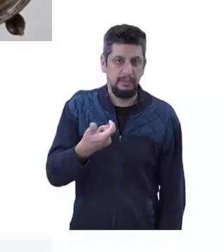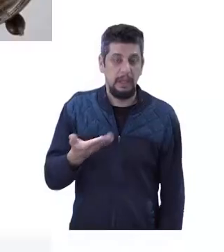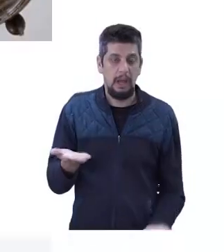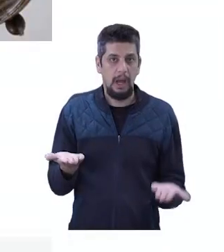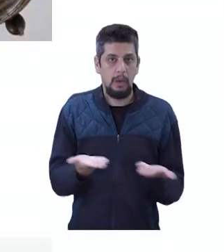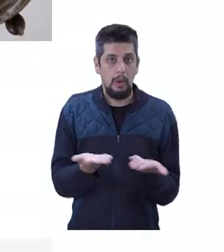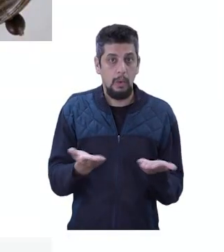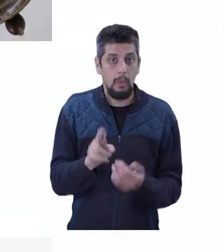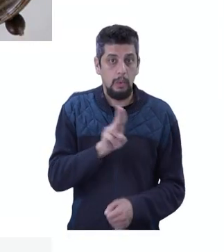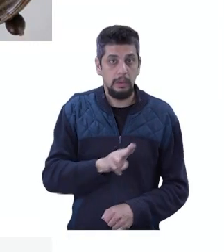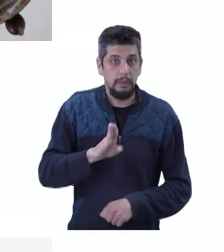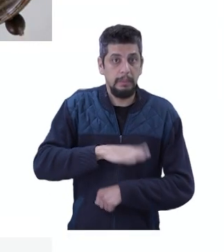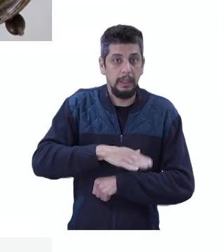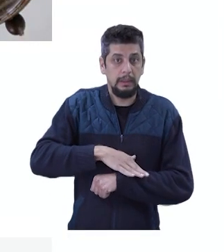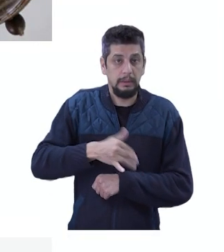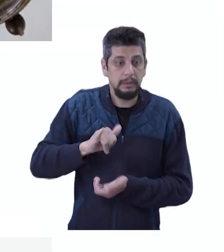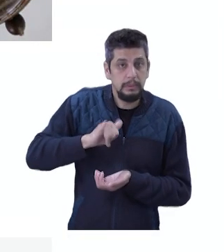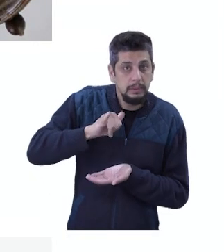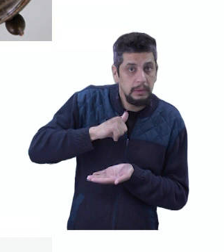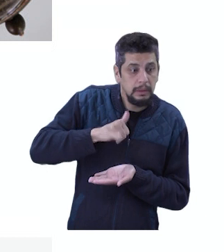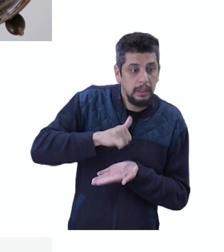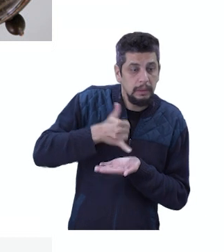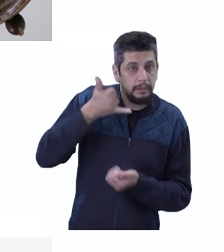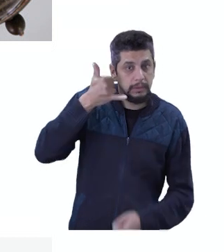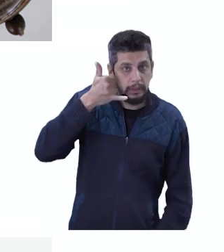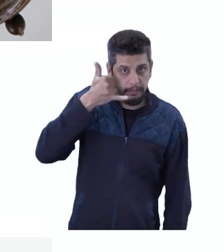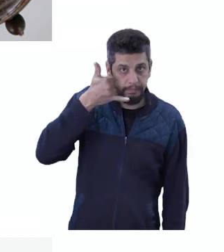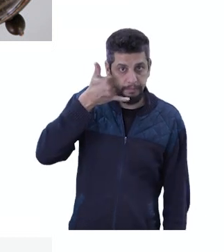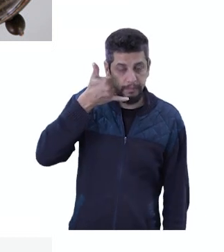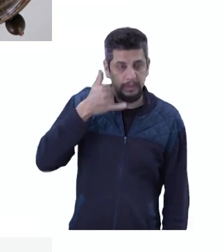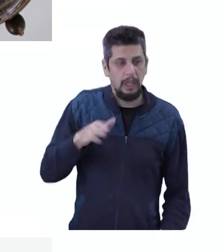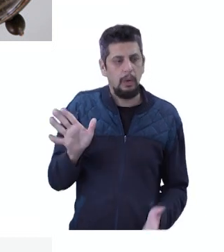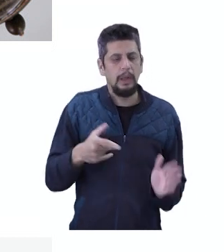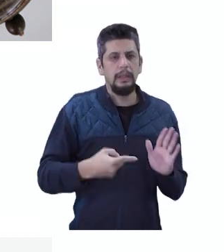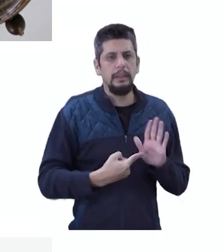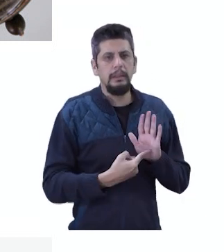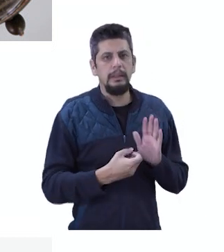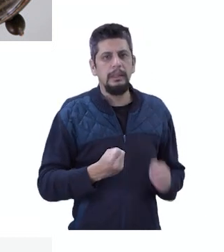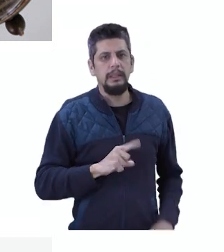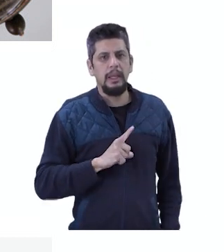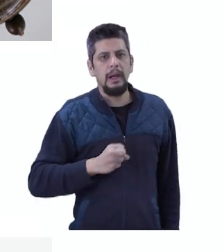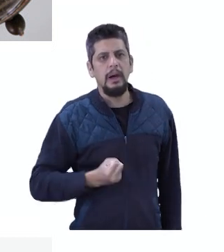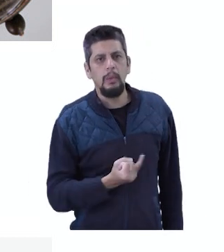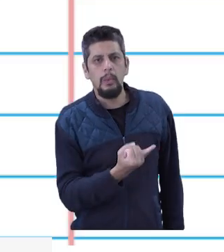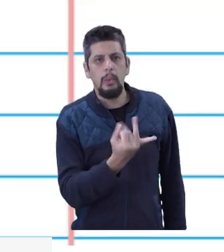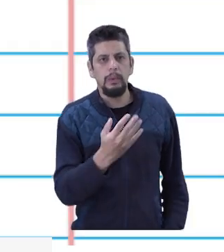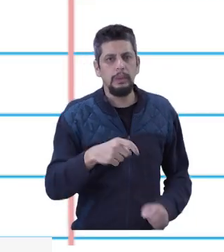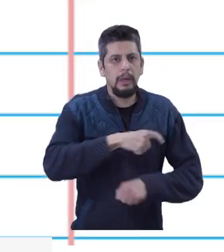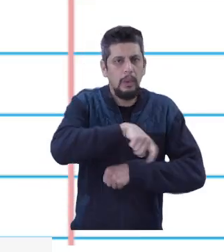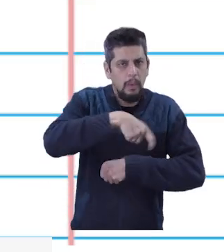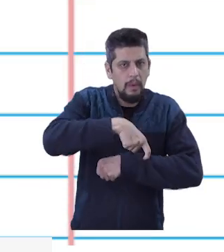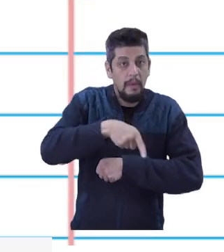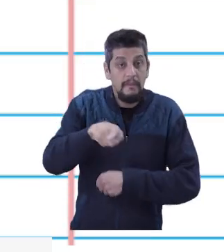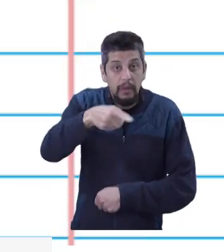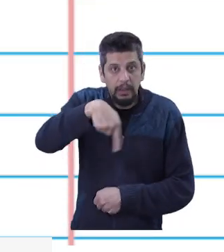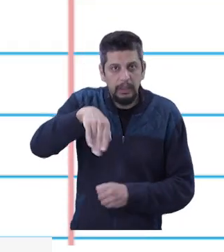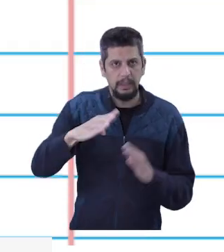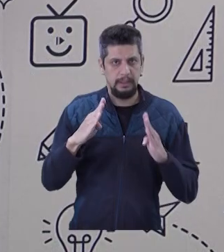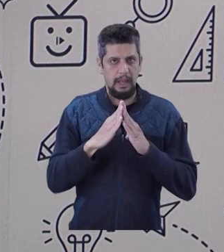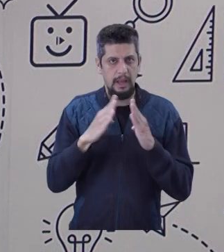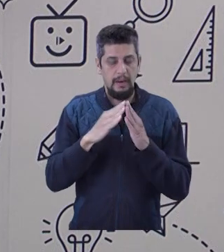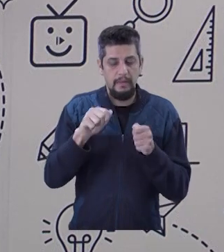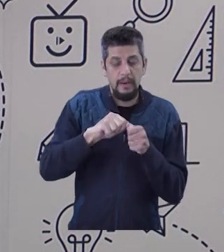gente utiliza muito. Nós trouxemos aqui. Utiliza muito o celular. Nós trouxemos alguns relógios. Só para mostrar para vocês.